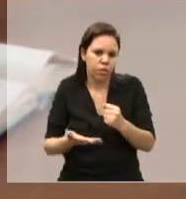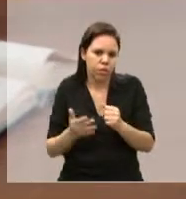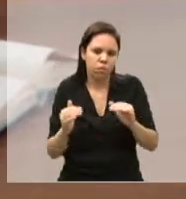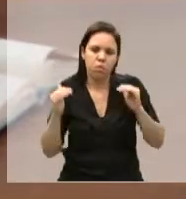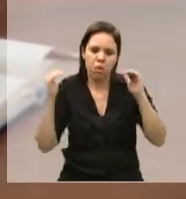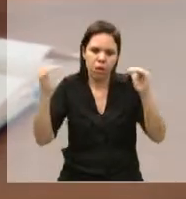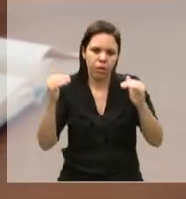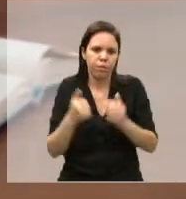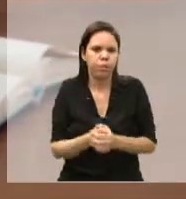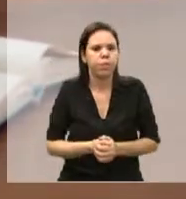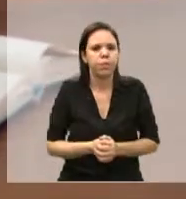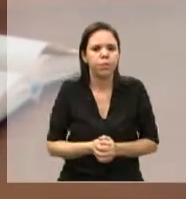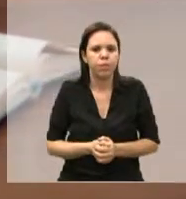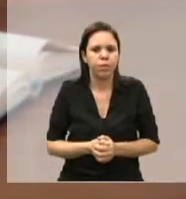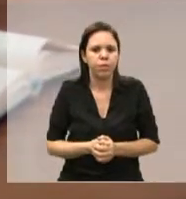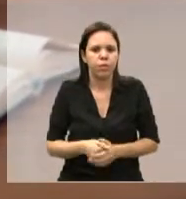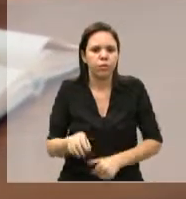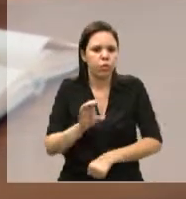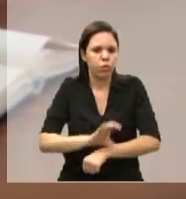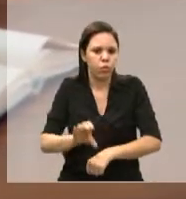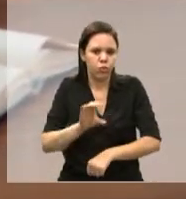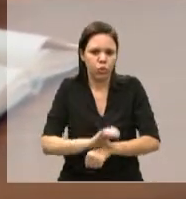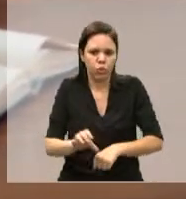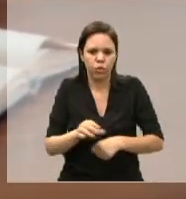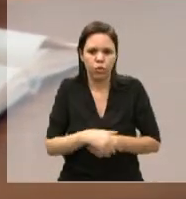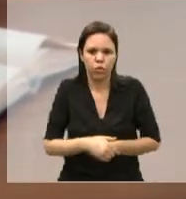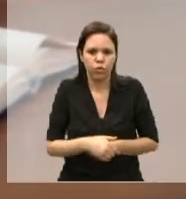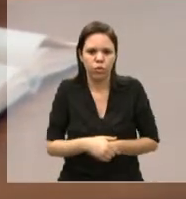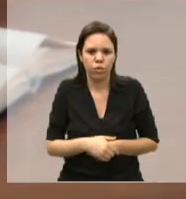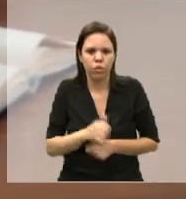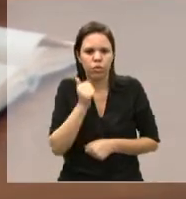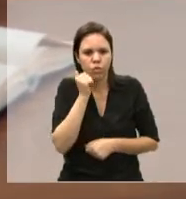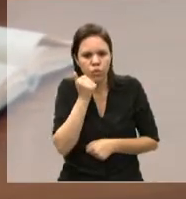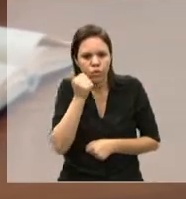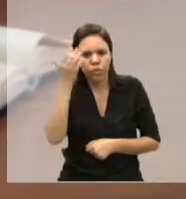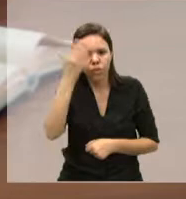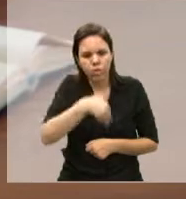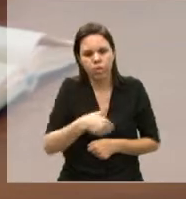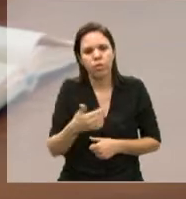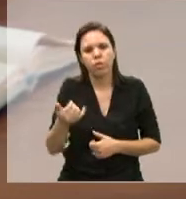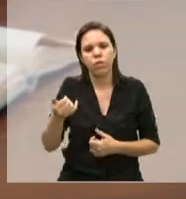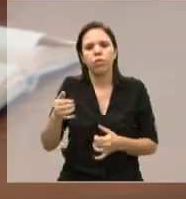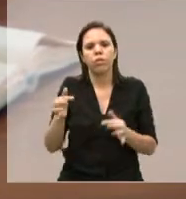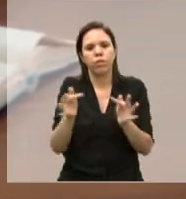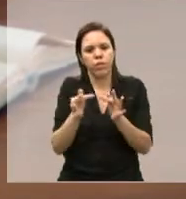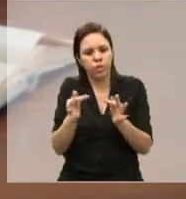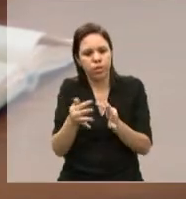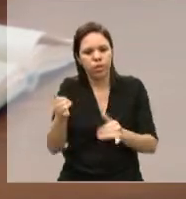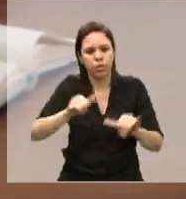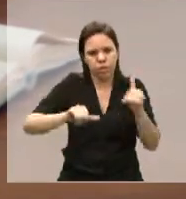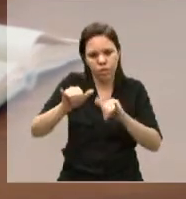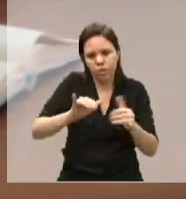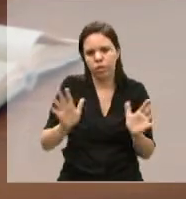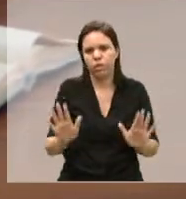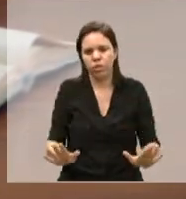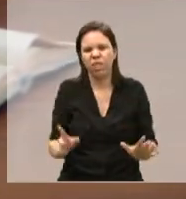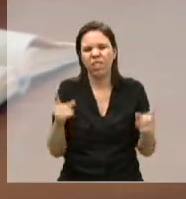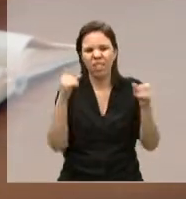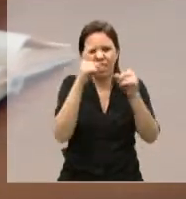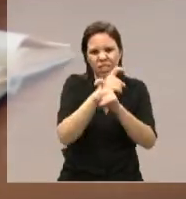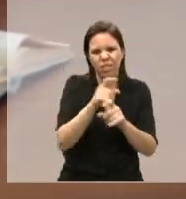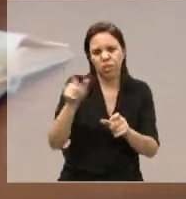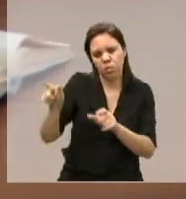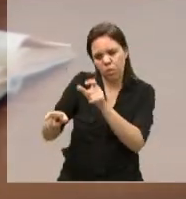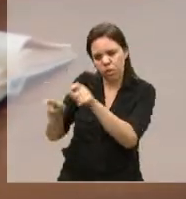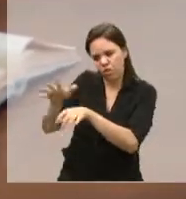maior. Cursos tipo ciências básicas, matemática, química, física, é muito mais difícil que uma pessoa que